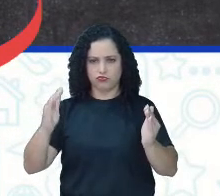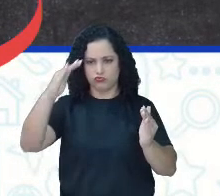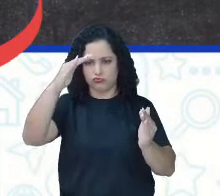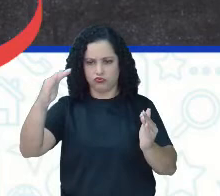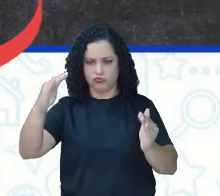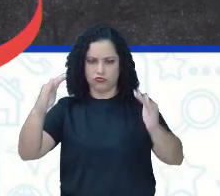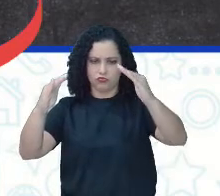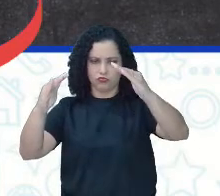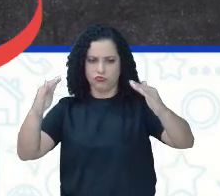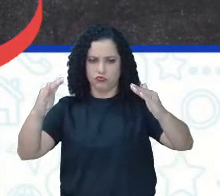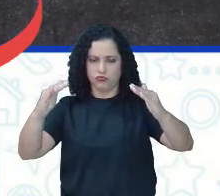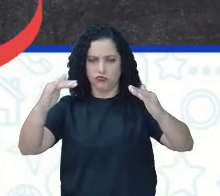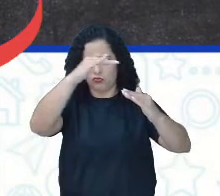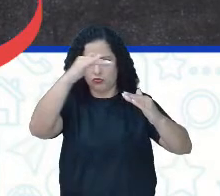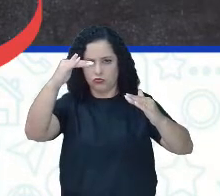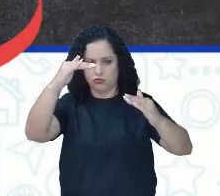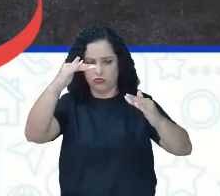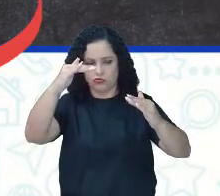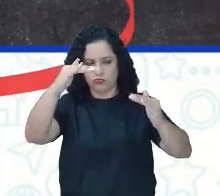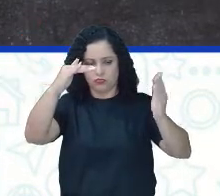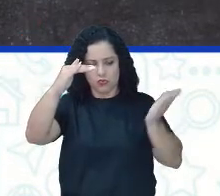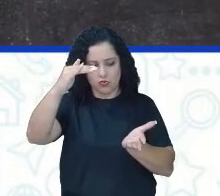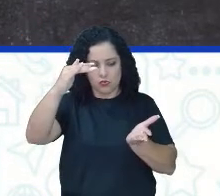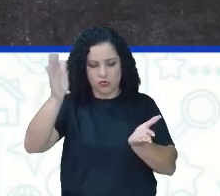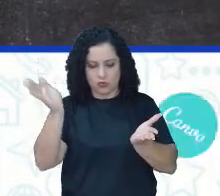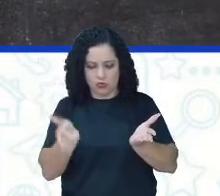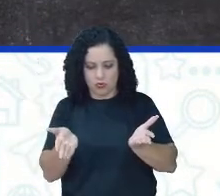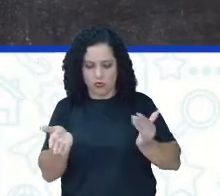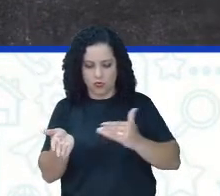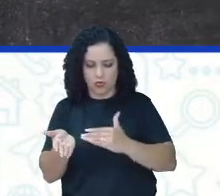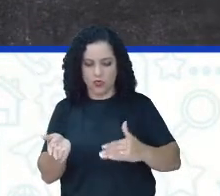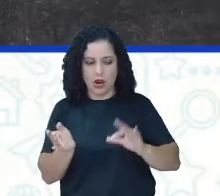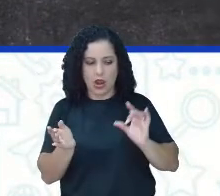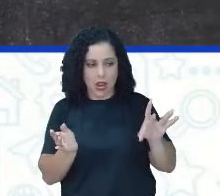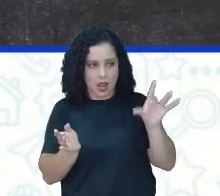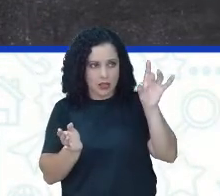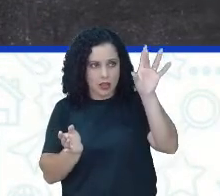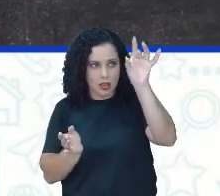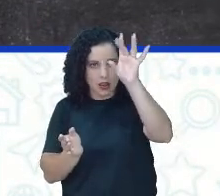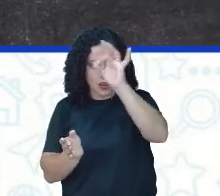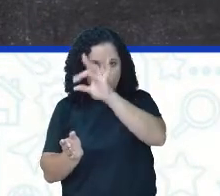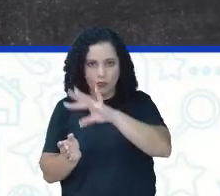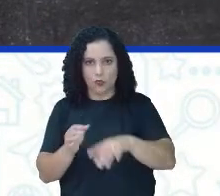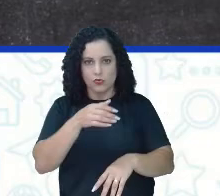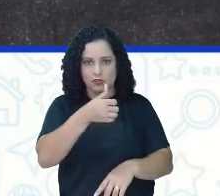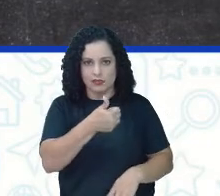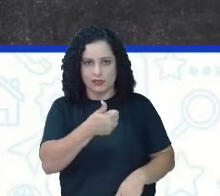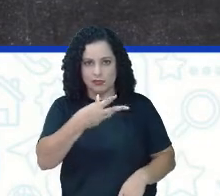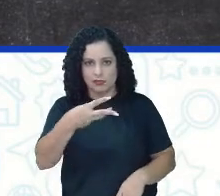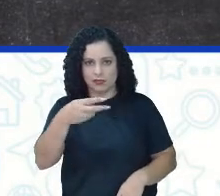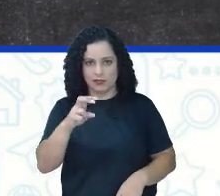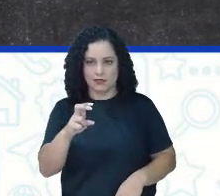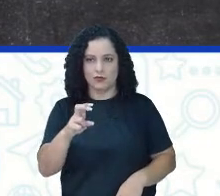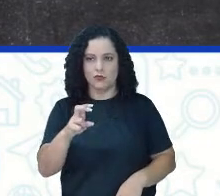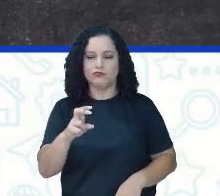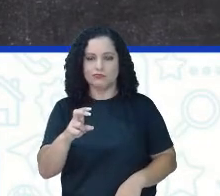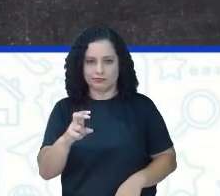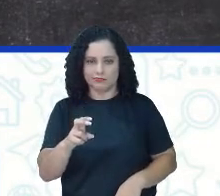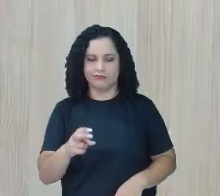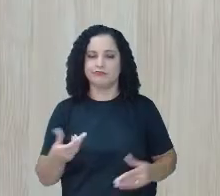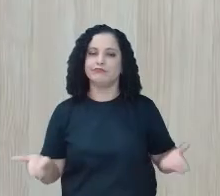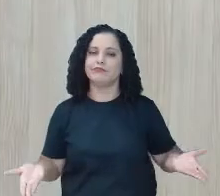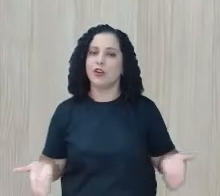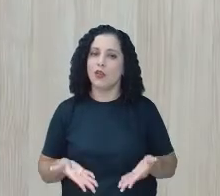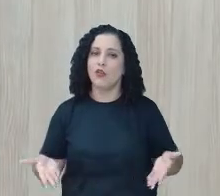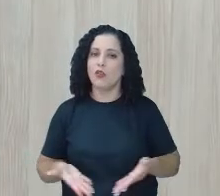um ângulo de 135 graus, tá certo? A ideia é que a gente consiga perceber essa relação. Antes de eu avançar, professor